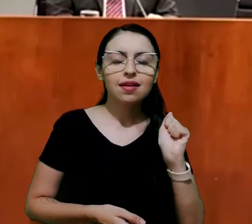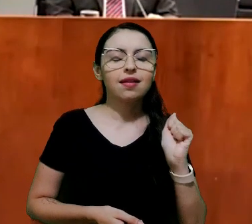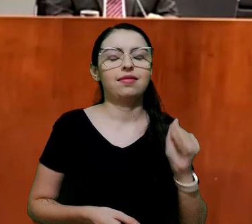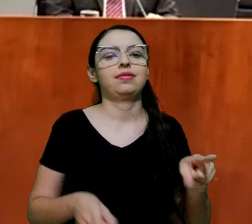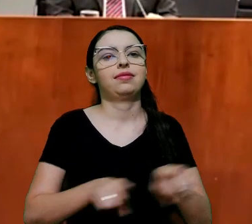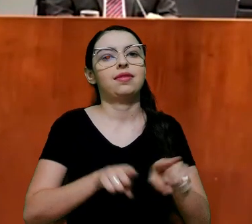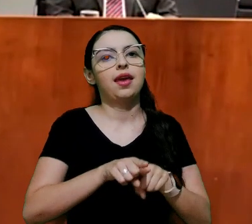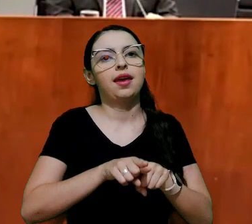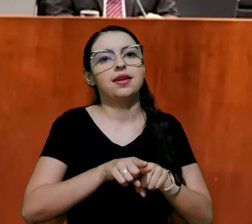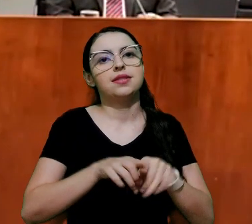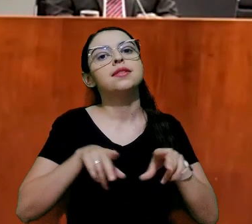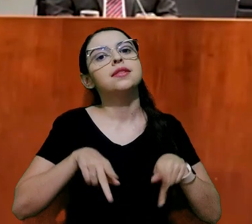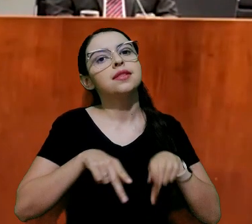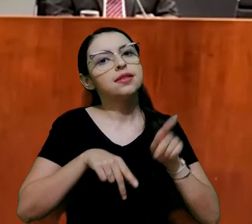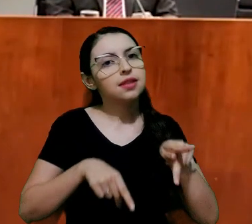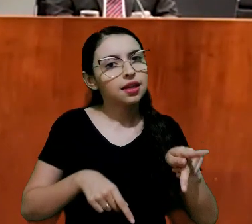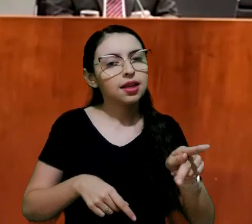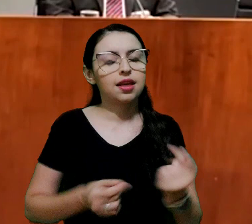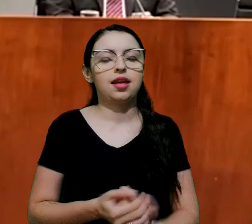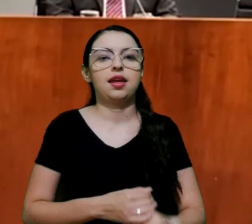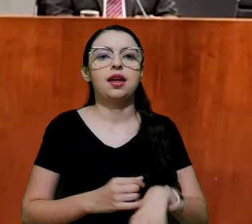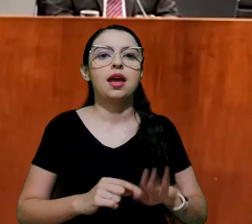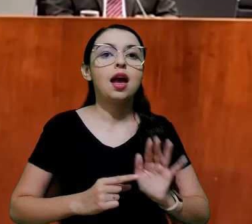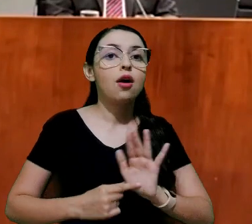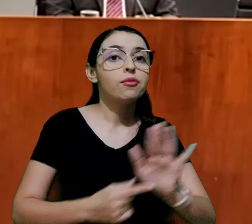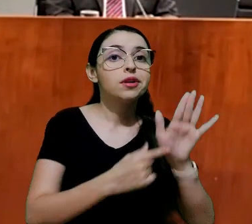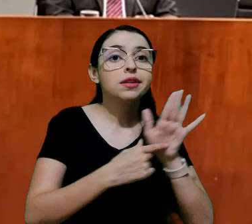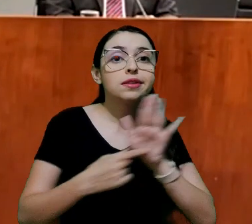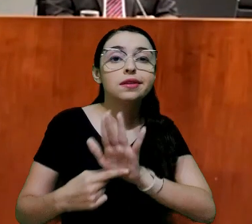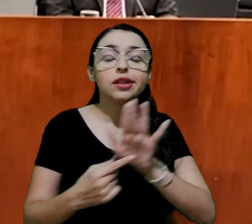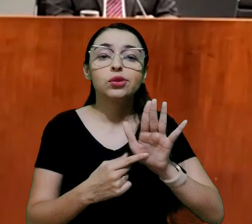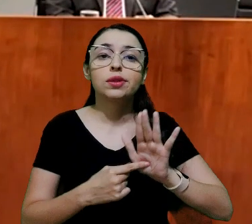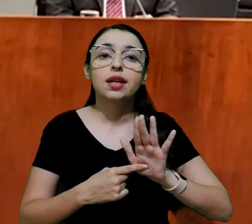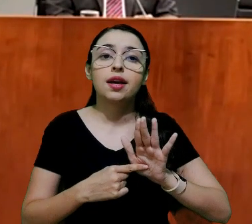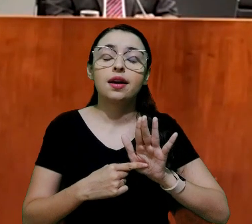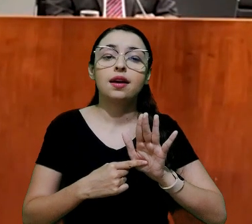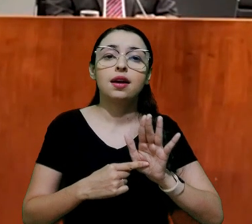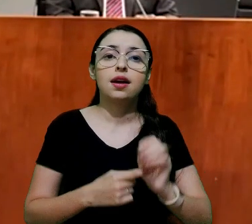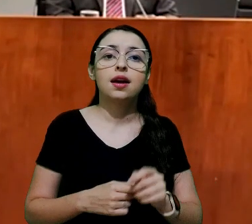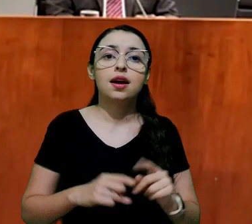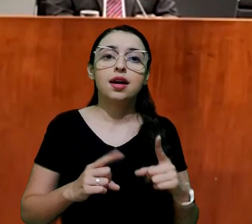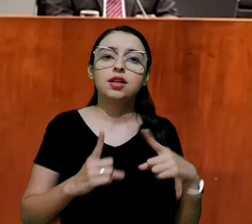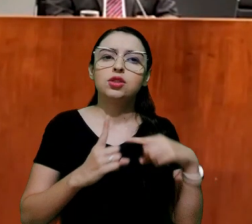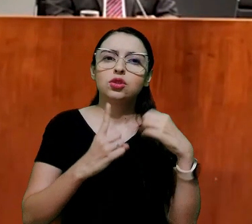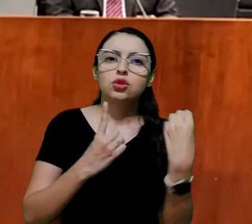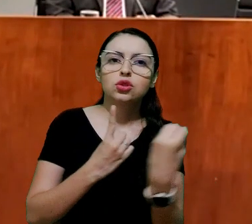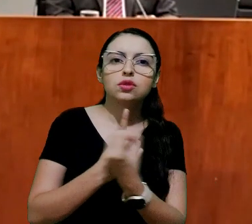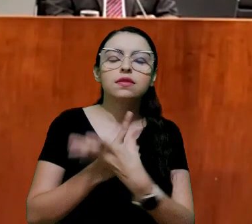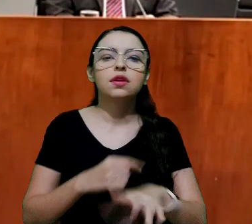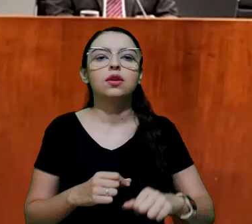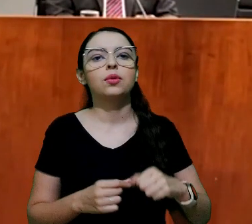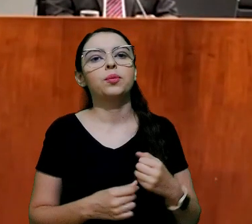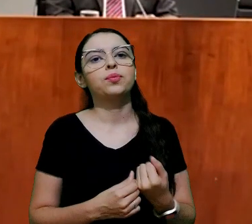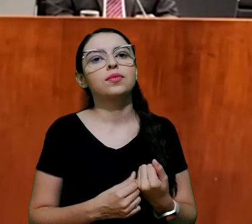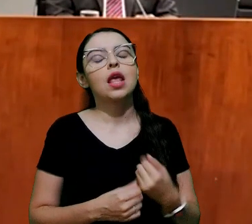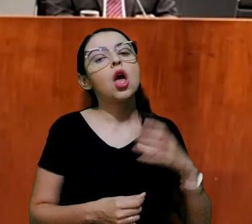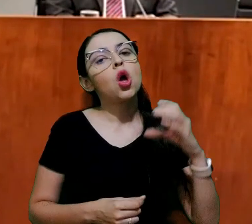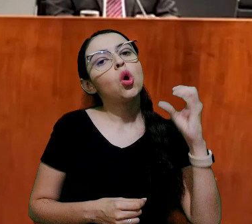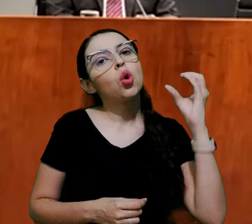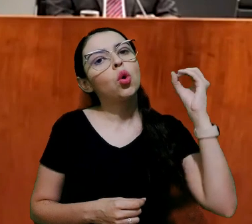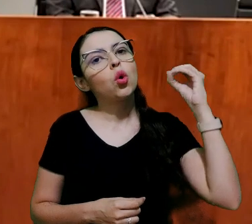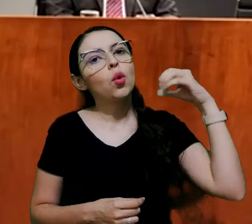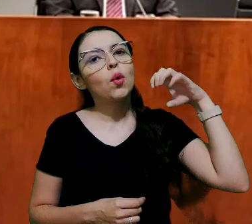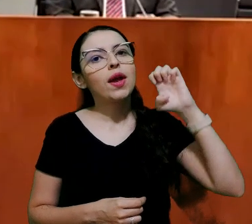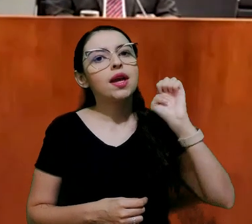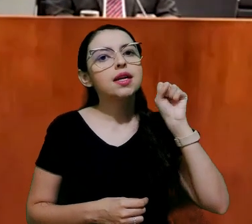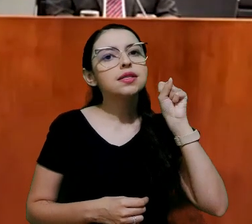a sociedade civil, que é a coercitividade. E falar numa casa de